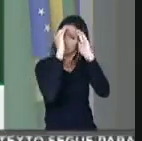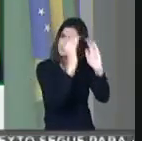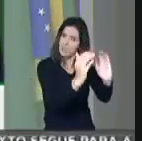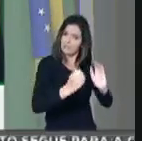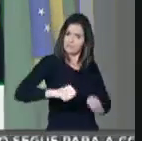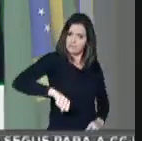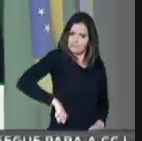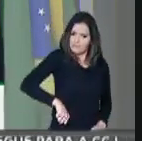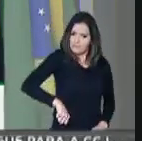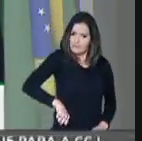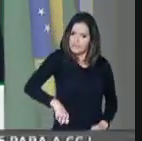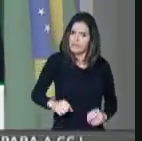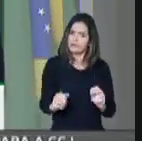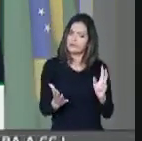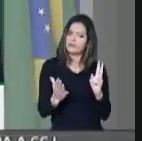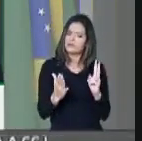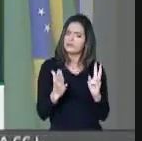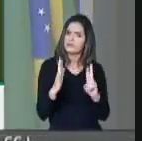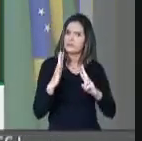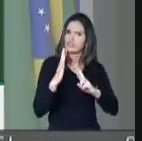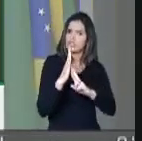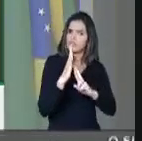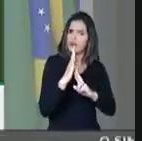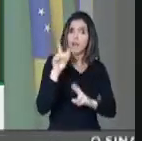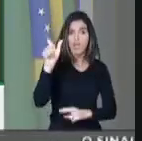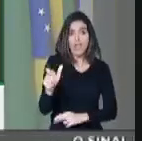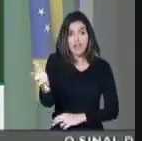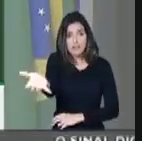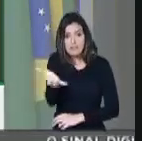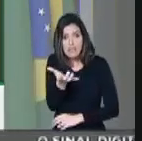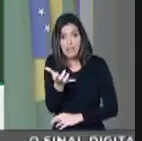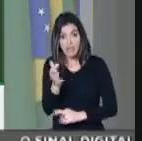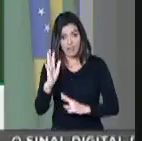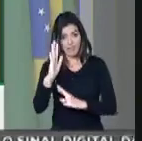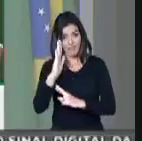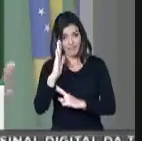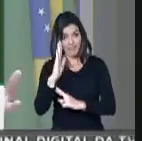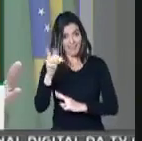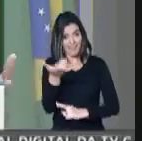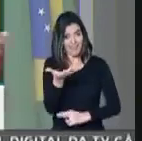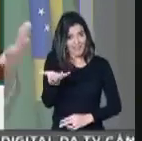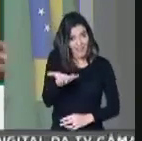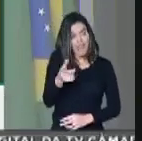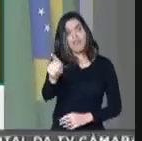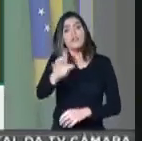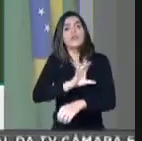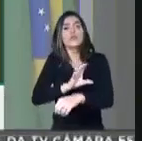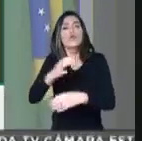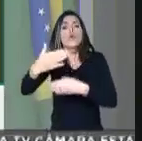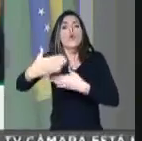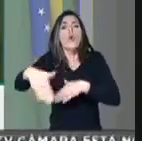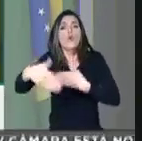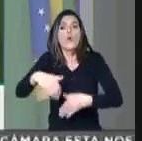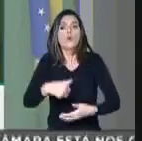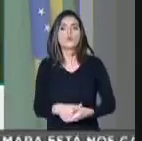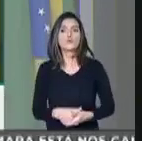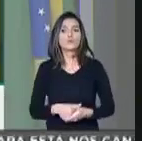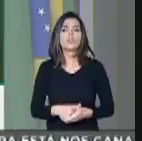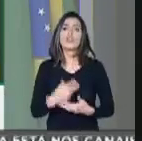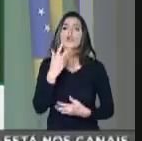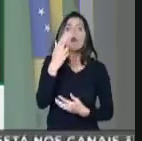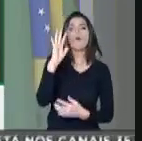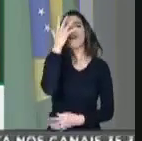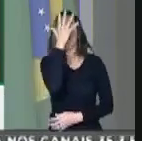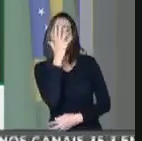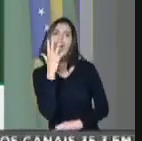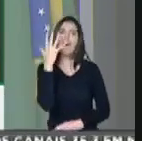diplomacia, senhor presidente Bolsonaro. Se o seu filho quer ser embaixador, concurso do Rio Branco é igual ao carnaval, tem todo ano.